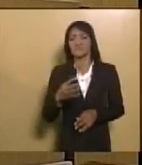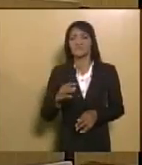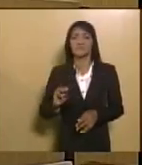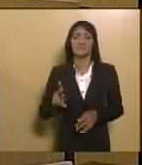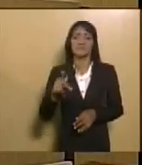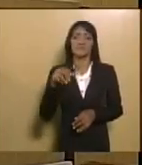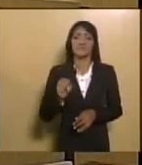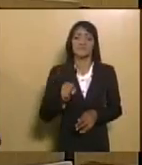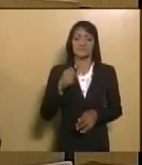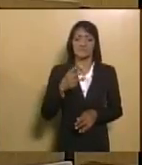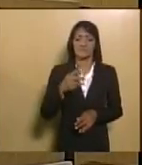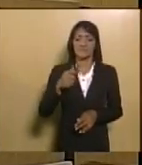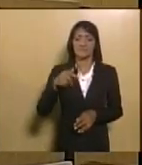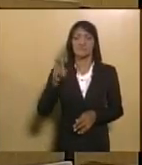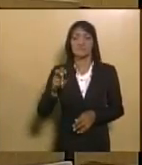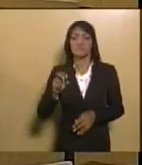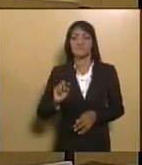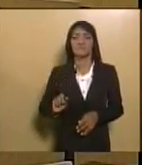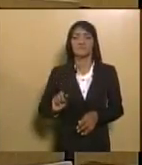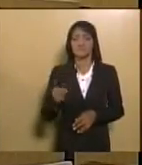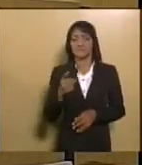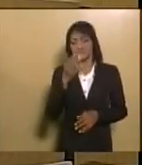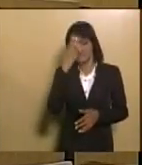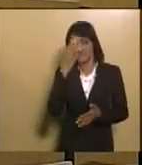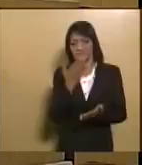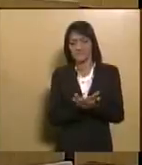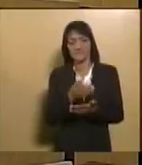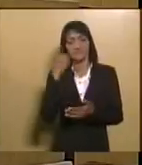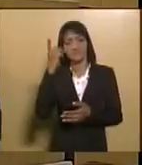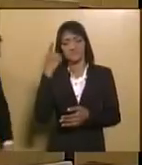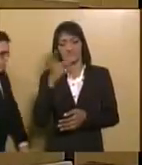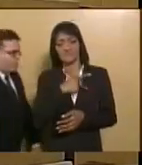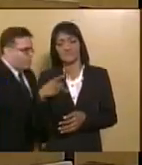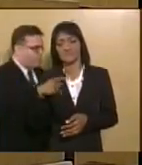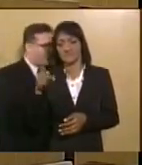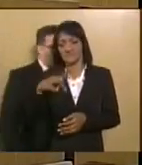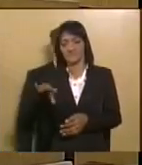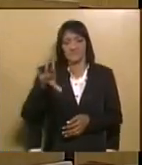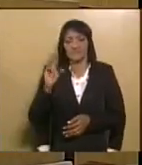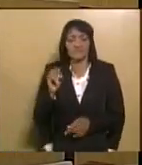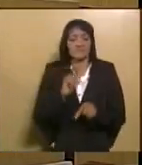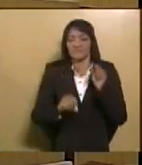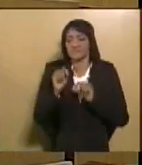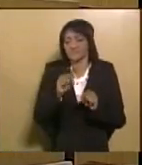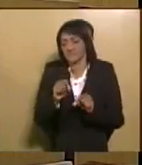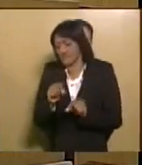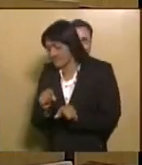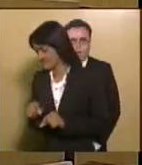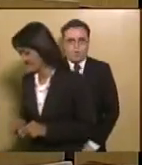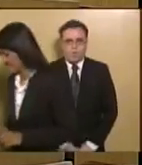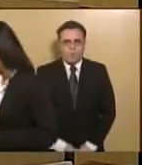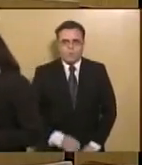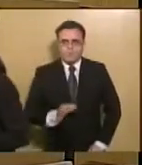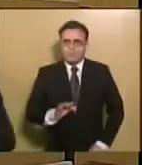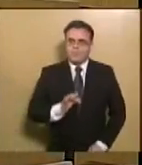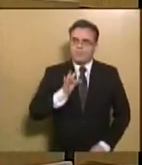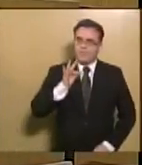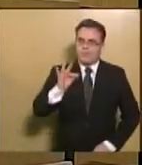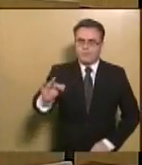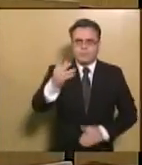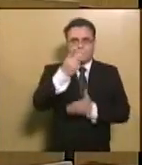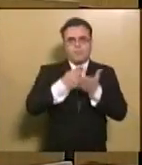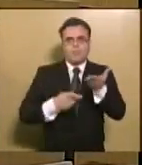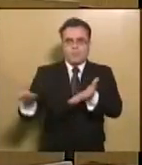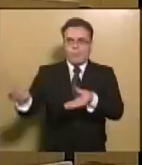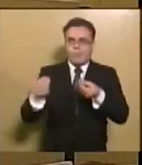R$ 4.375.000. Ou seja, não tenho dúvidas, deputado Pastor Antônio, que em breve chegará a essa casa projeto